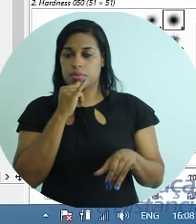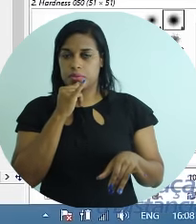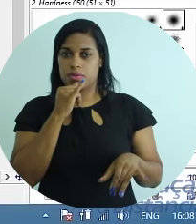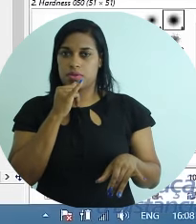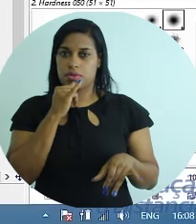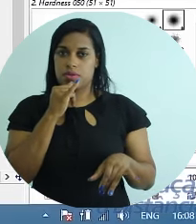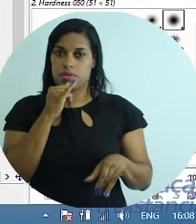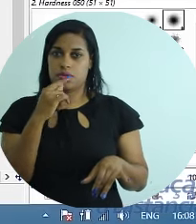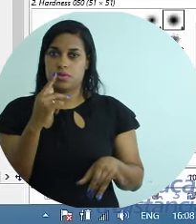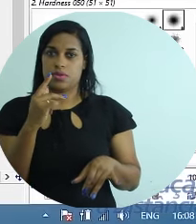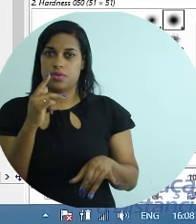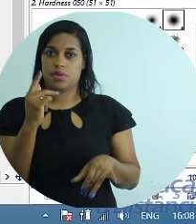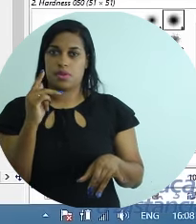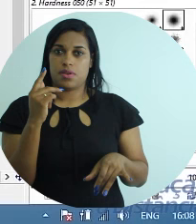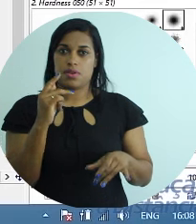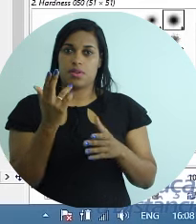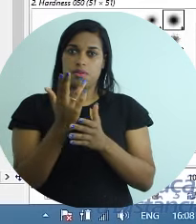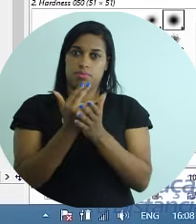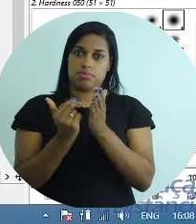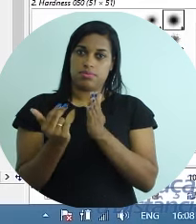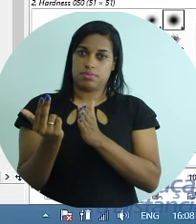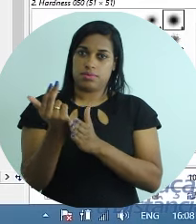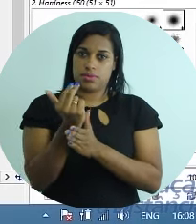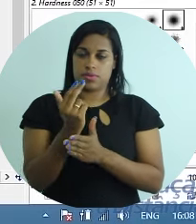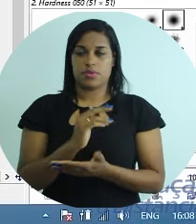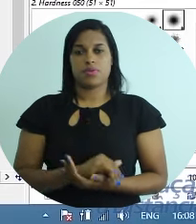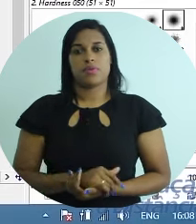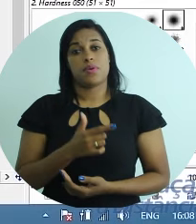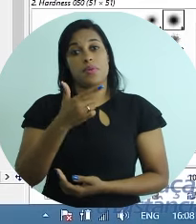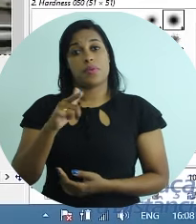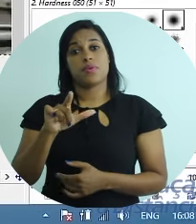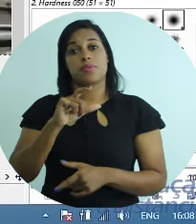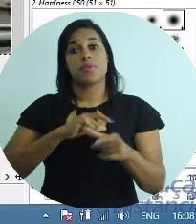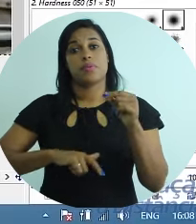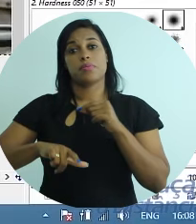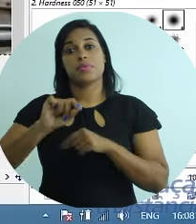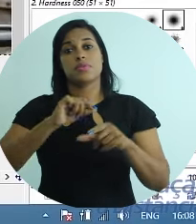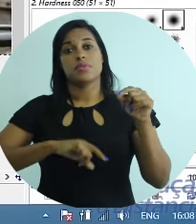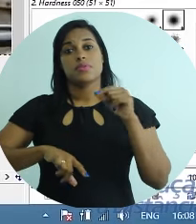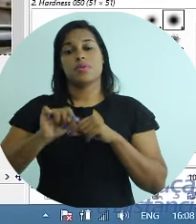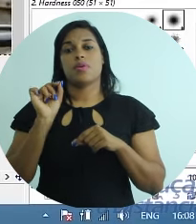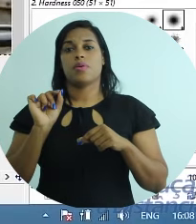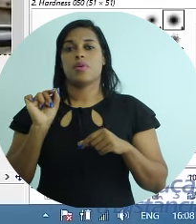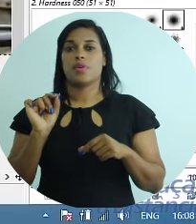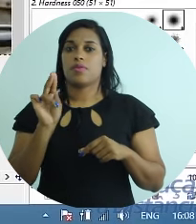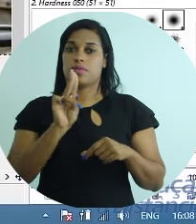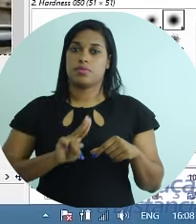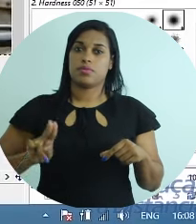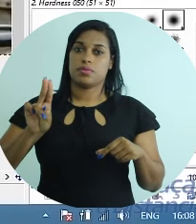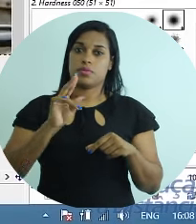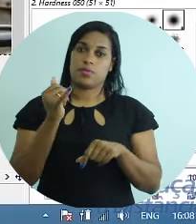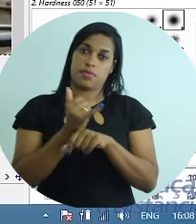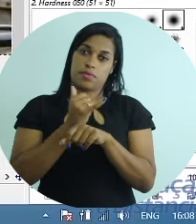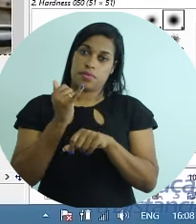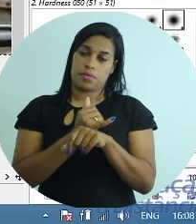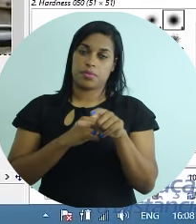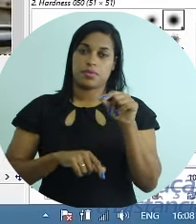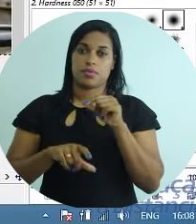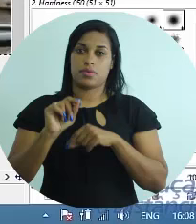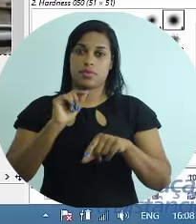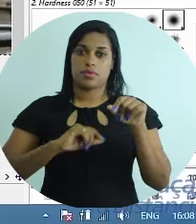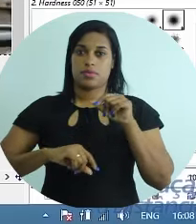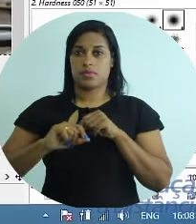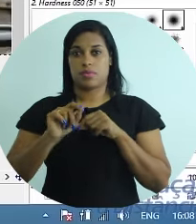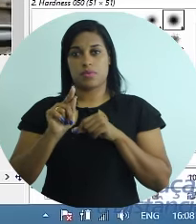dessa imagem. Uma outra opção para fazer isso, é você usar a ferramenta de seleção aqui do Gimp